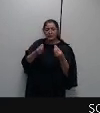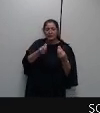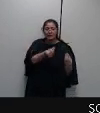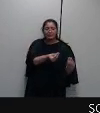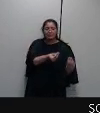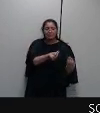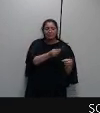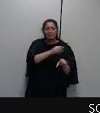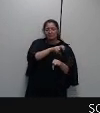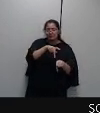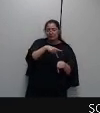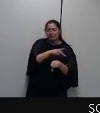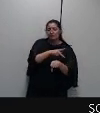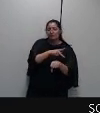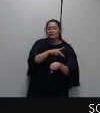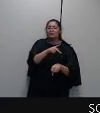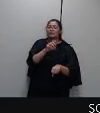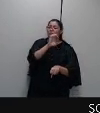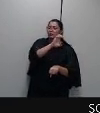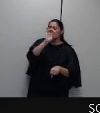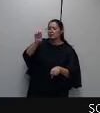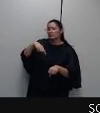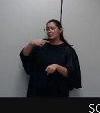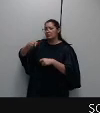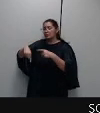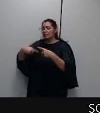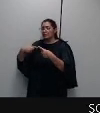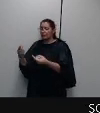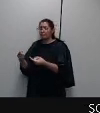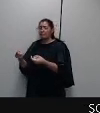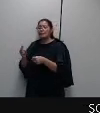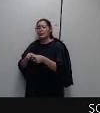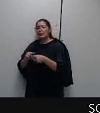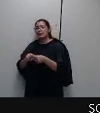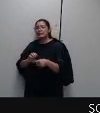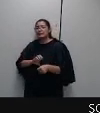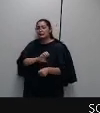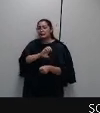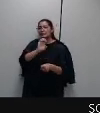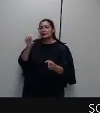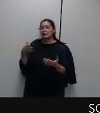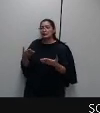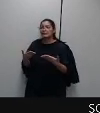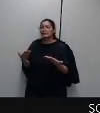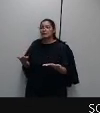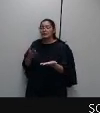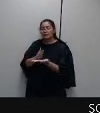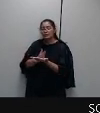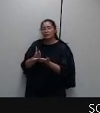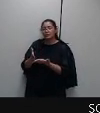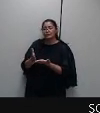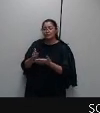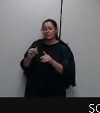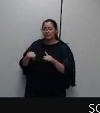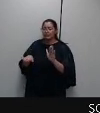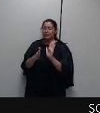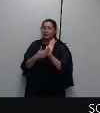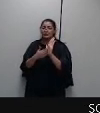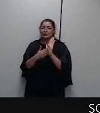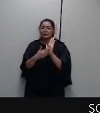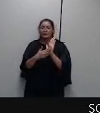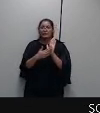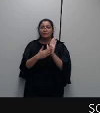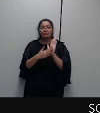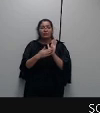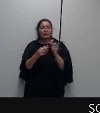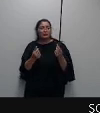e para os municípios através de SP e SPM e no início pela proposta aqui estava esses valores não